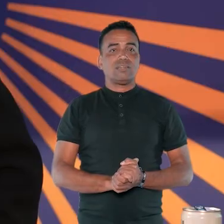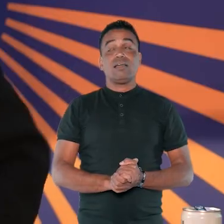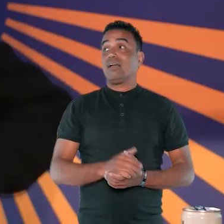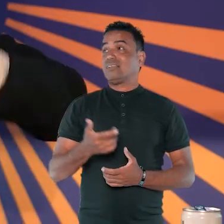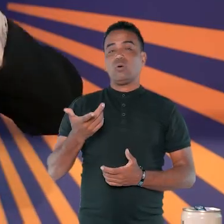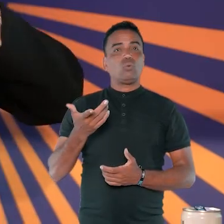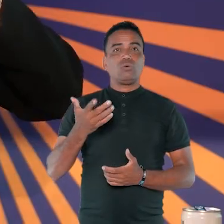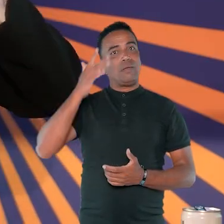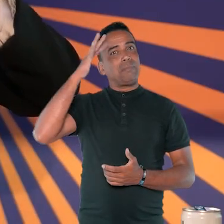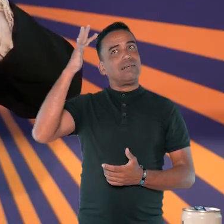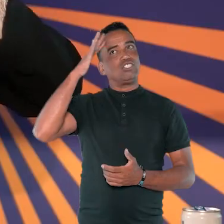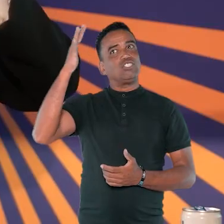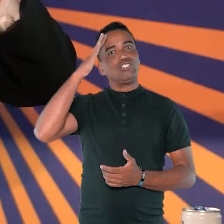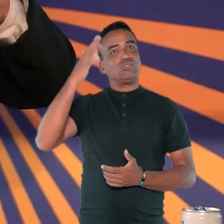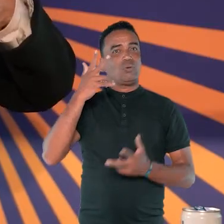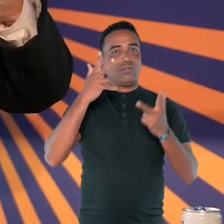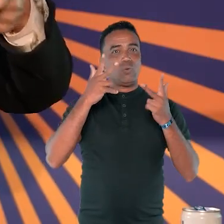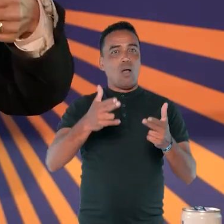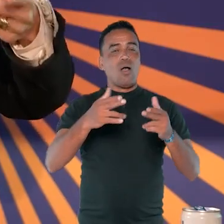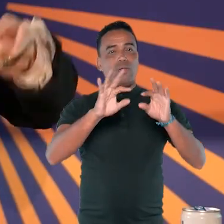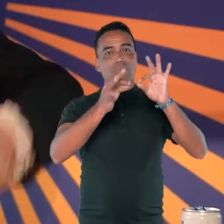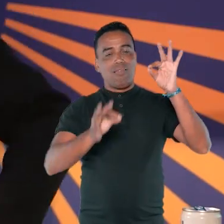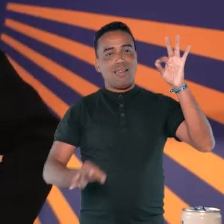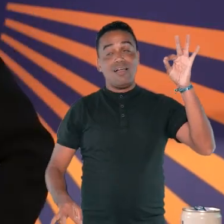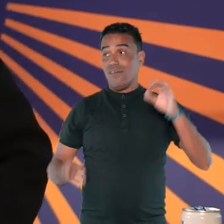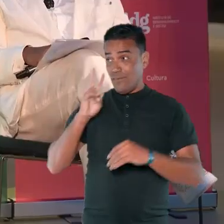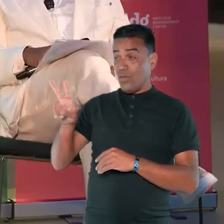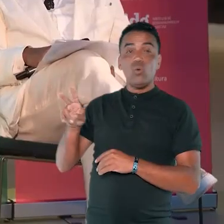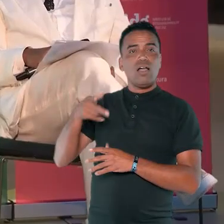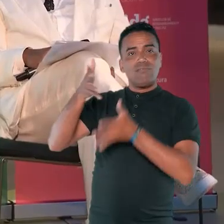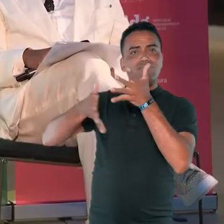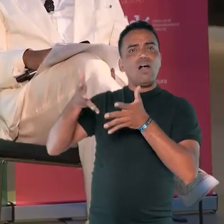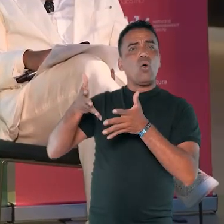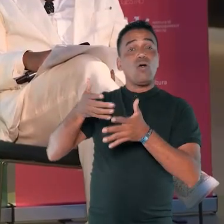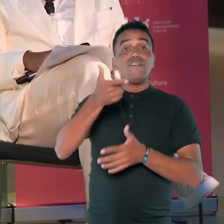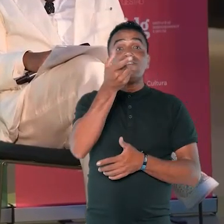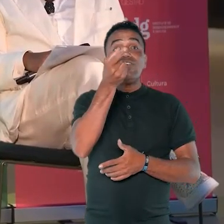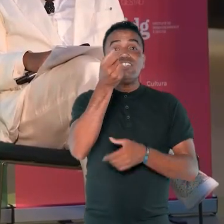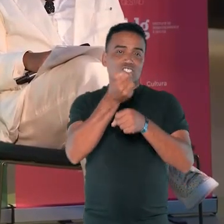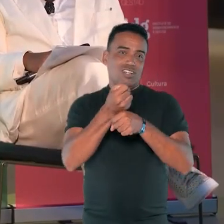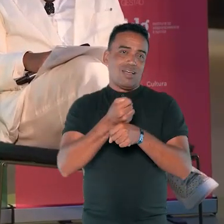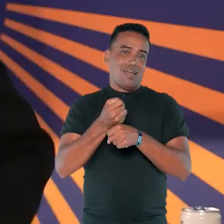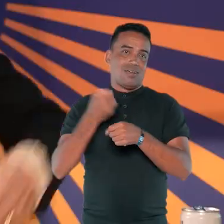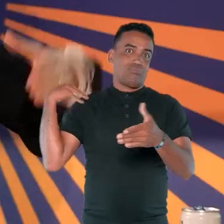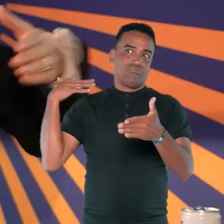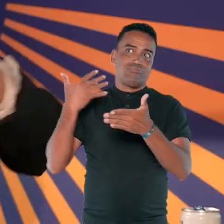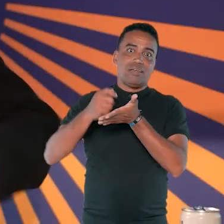Marisca? Imagino que tenha se igual novelo, vai se Vocês desenrolando. ouviram o que a Leca falou? Que ele está escrevendo há 20 anos.